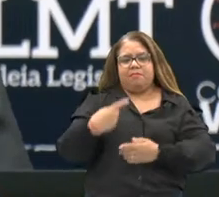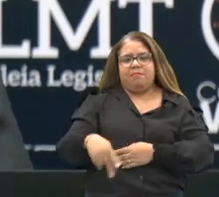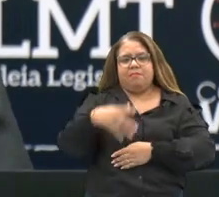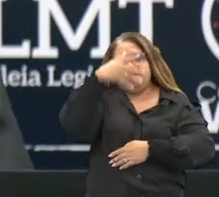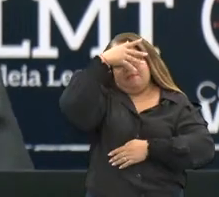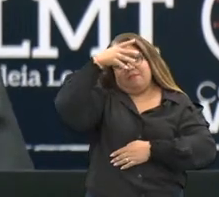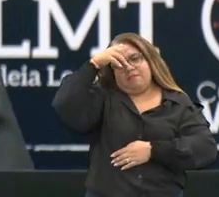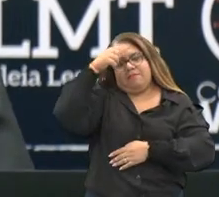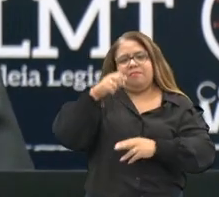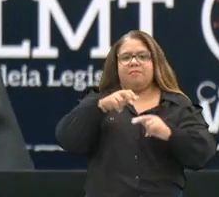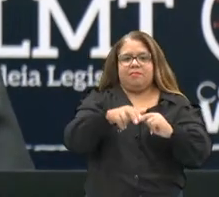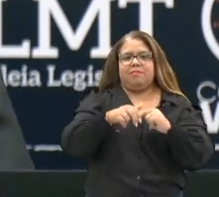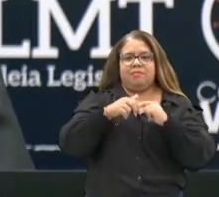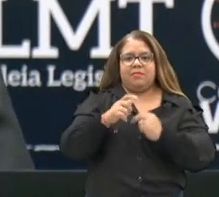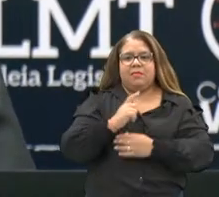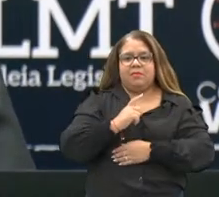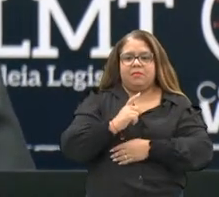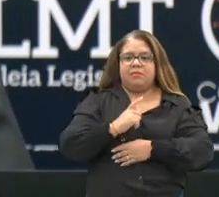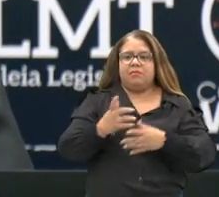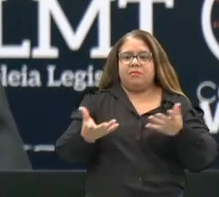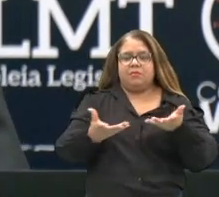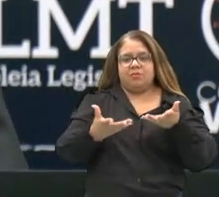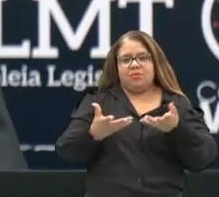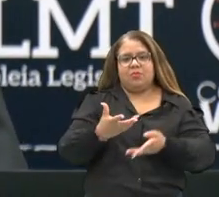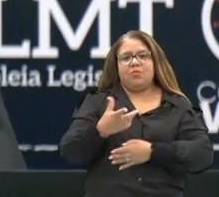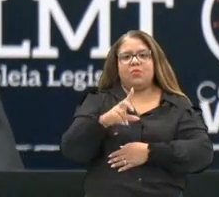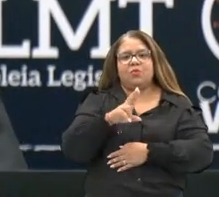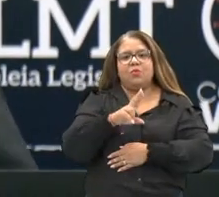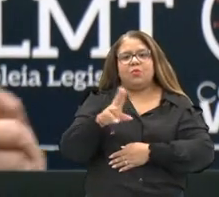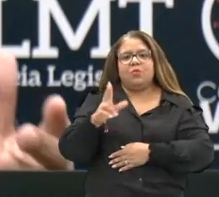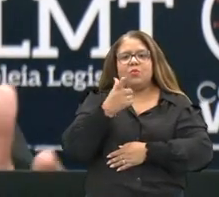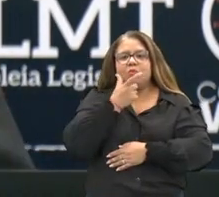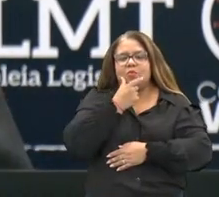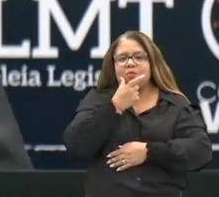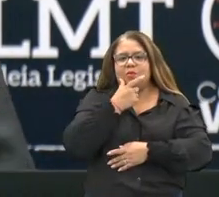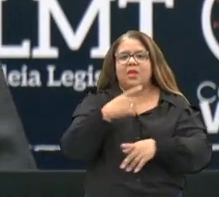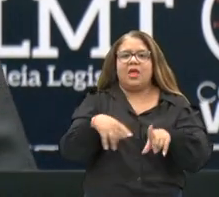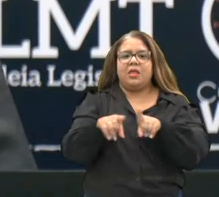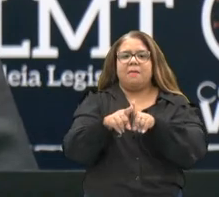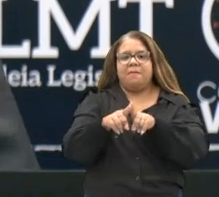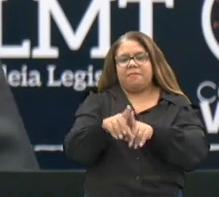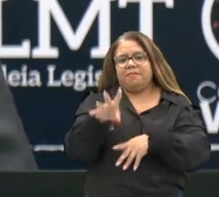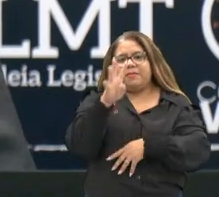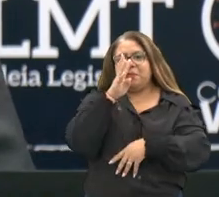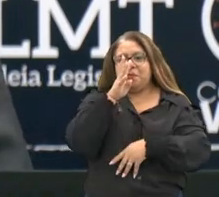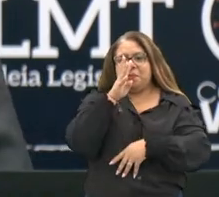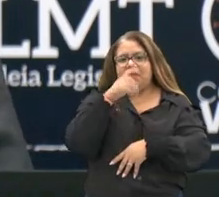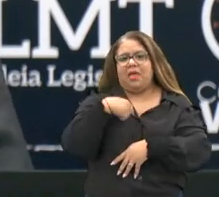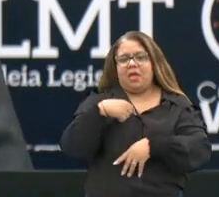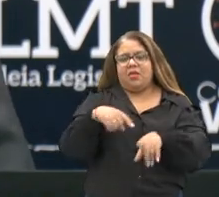presta a um dos homens que eu também, a mesma admiração que o Júlio tinha,